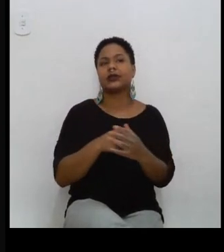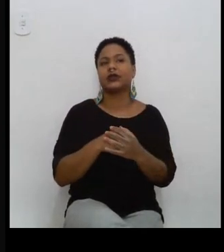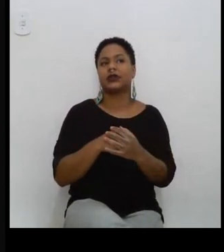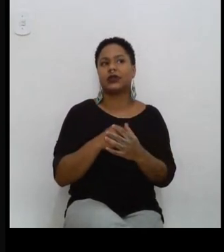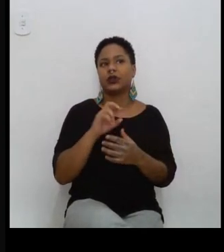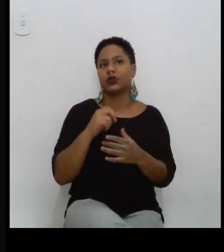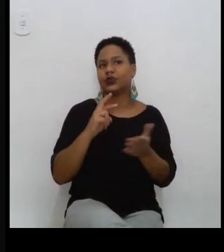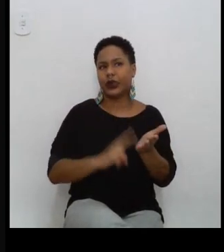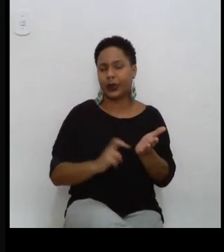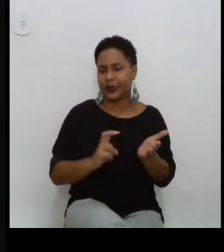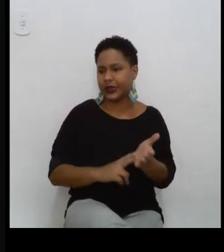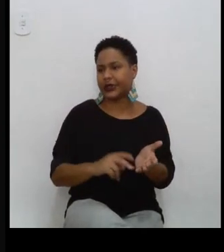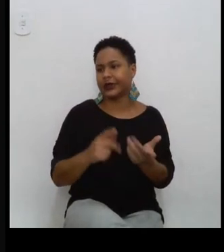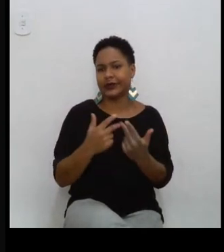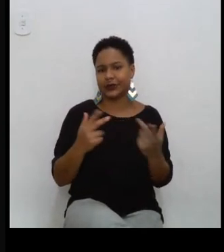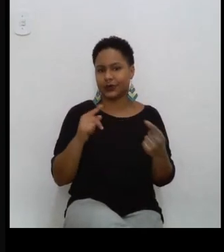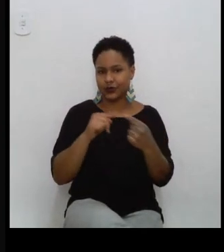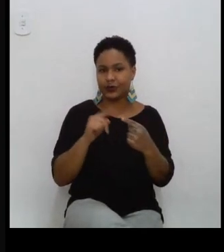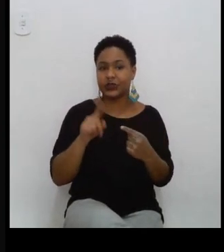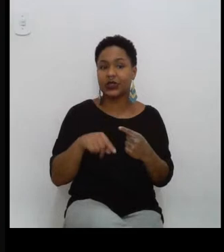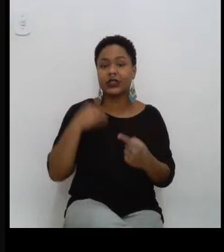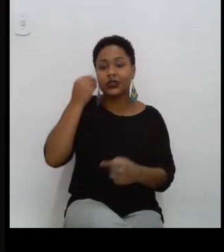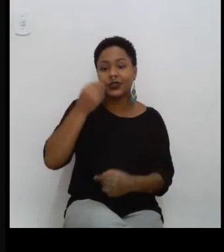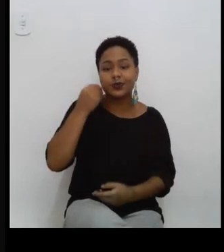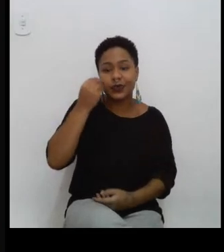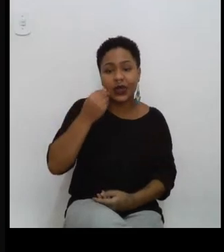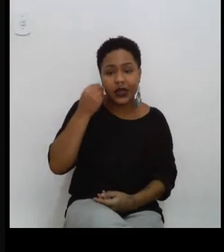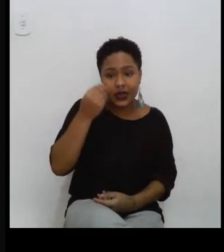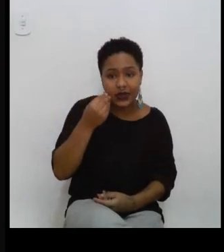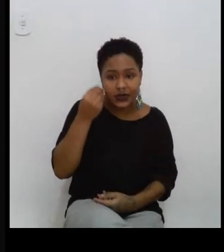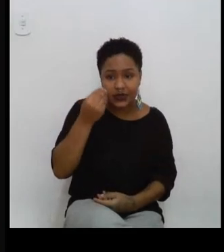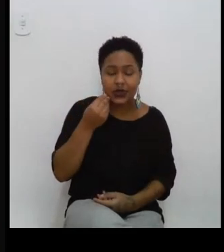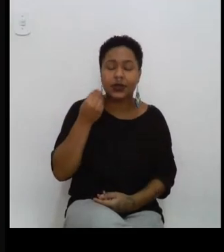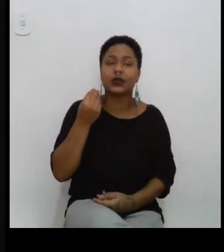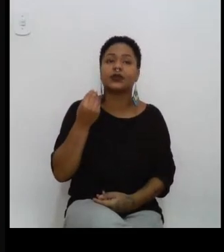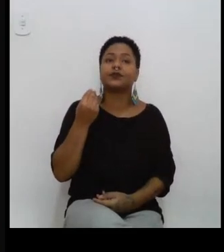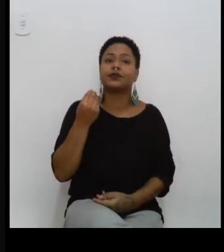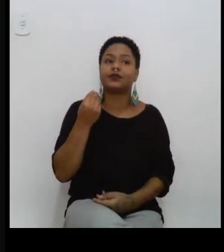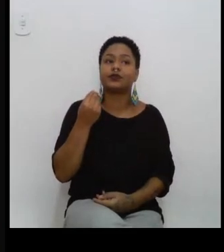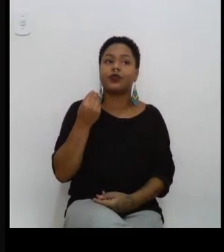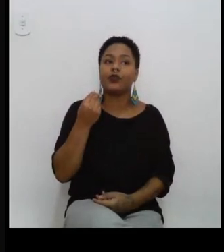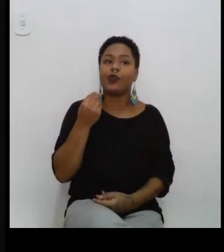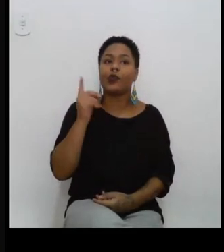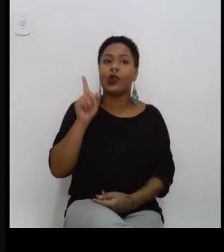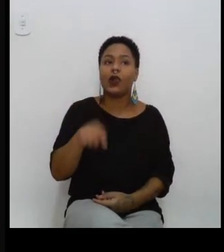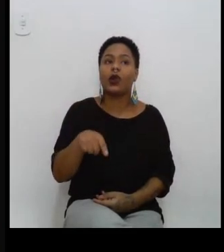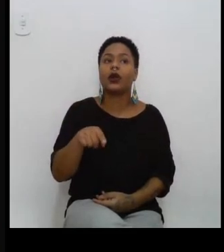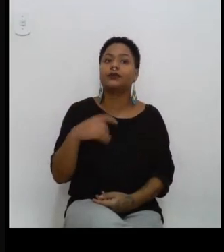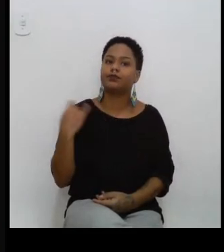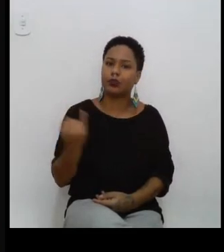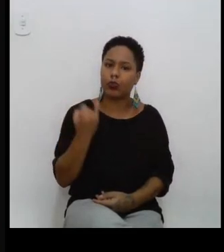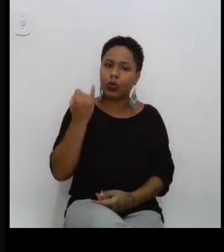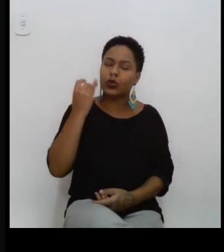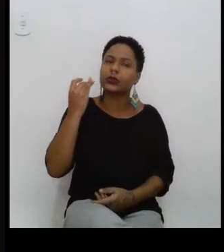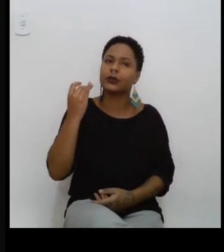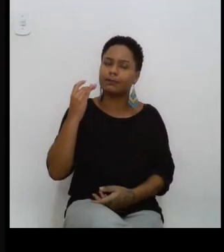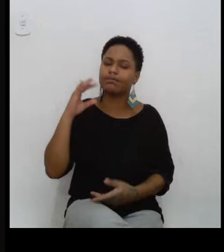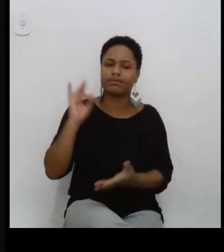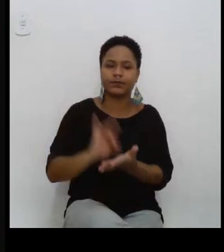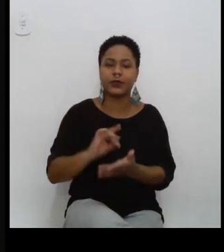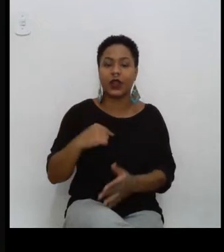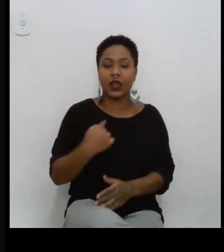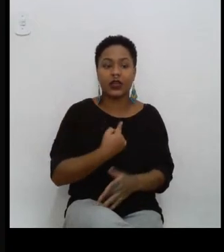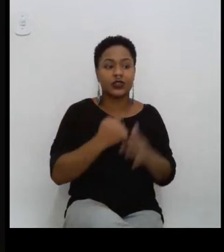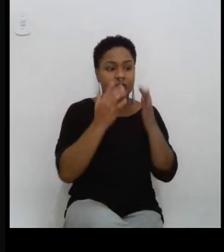vocabulário foi uma foram foi uma experiência que foi bastante importante é para gente se